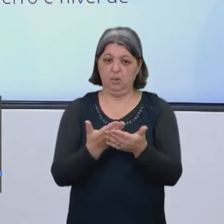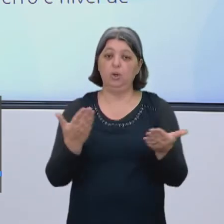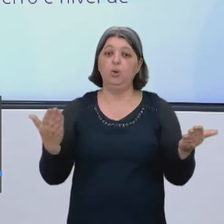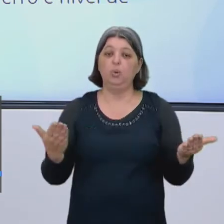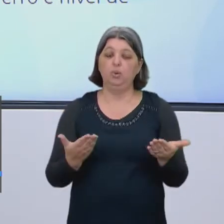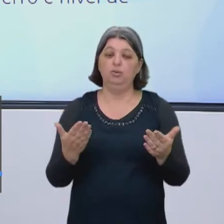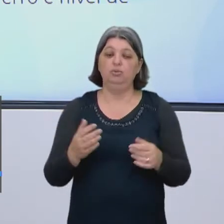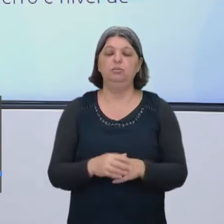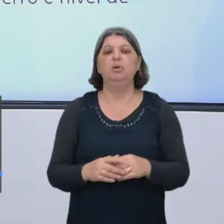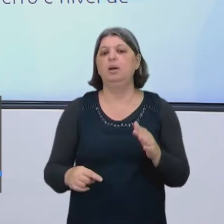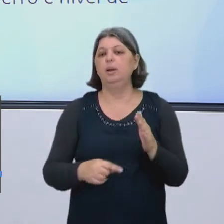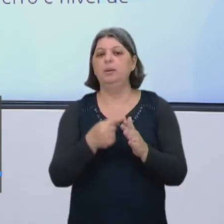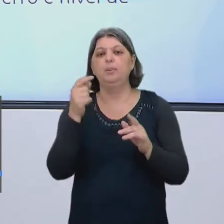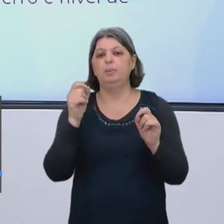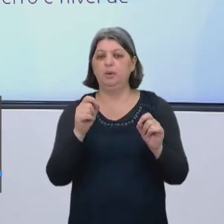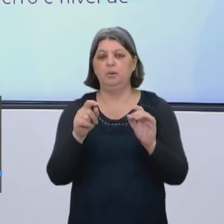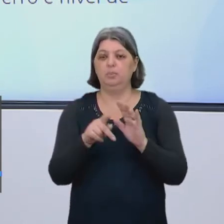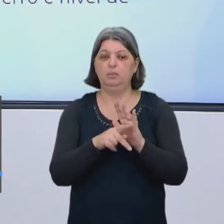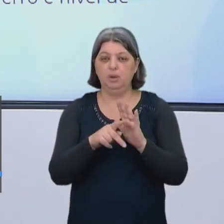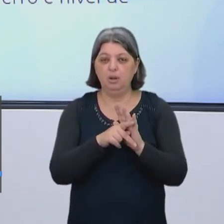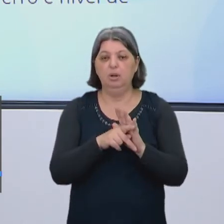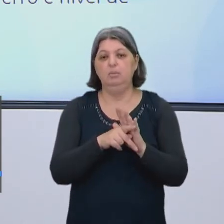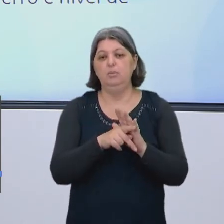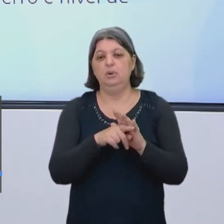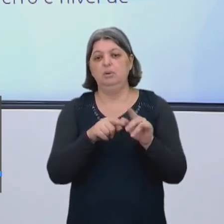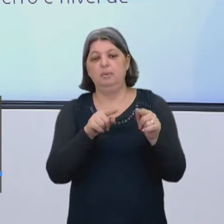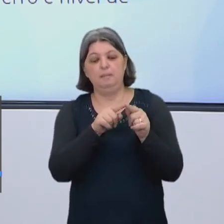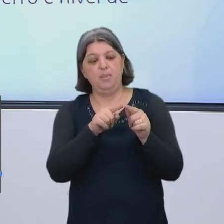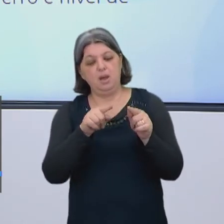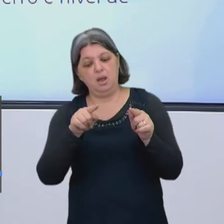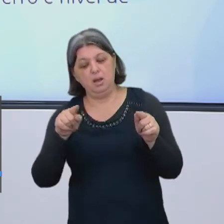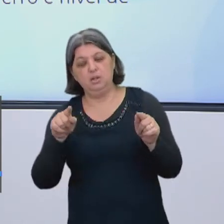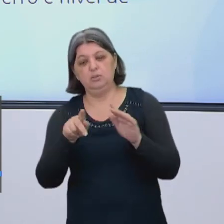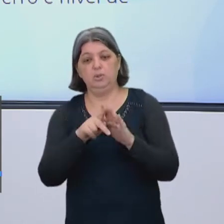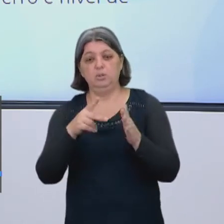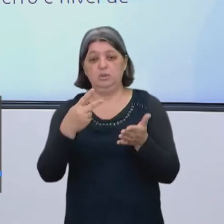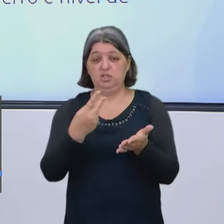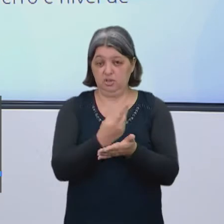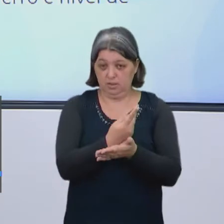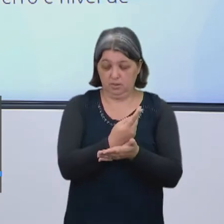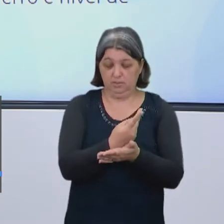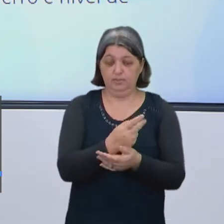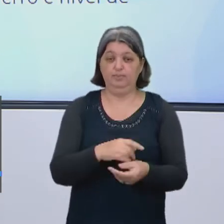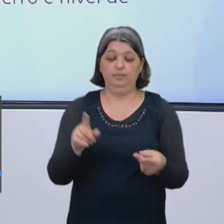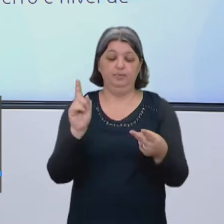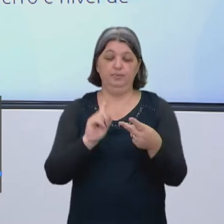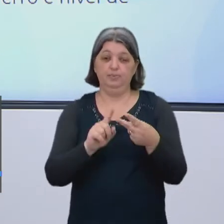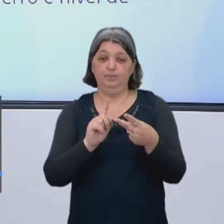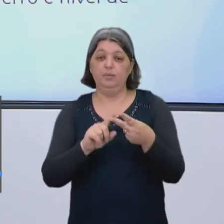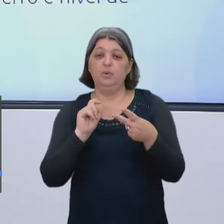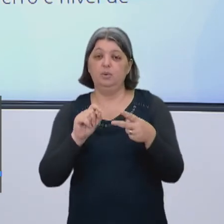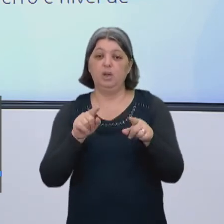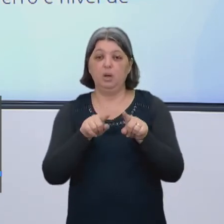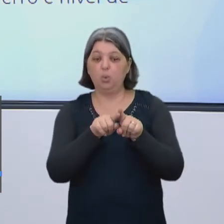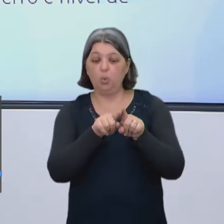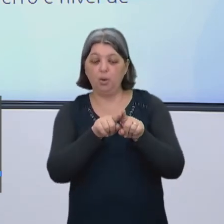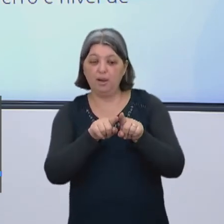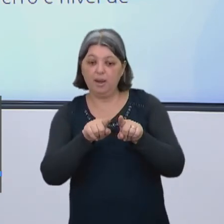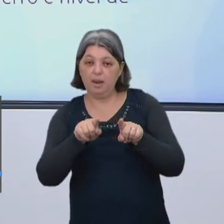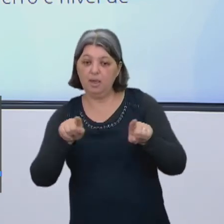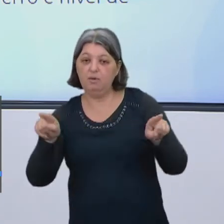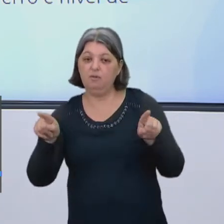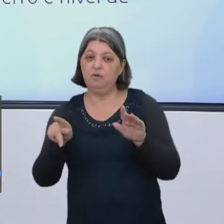primeira delas, o que é? É a margem de erro de uma pesquisa estatística e a segunda é o nível de confiança. Elas estão